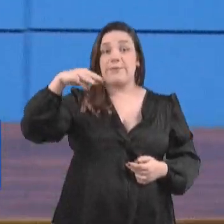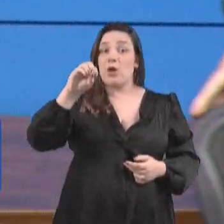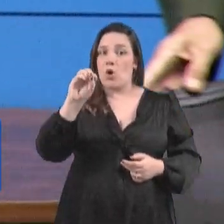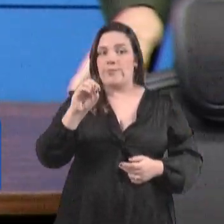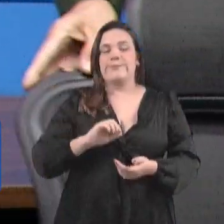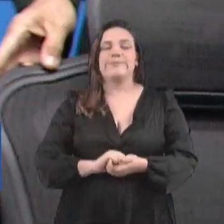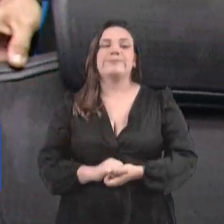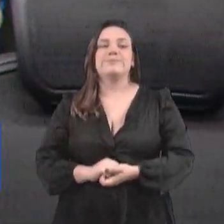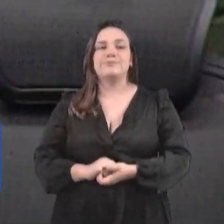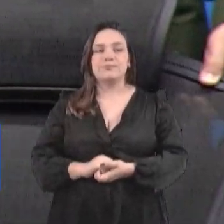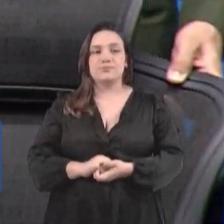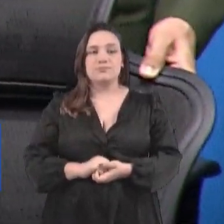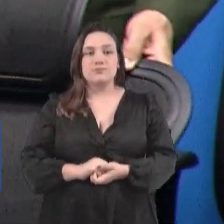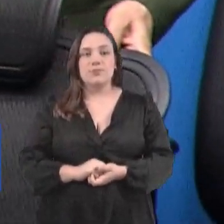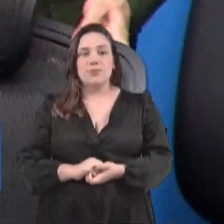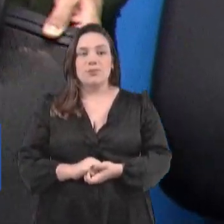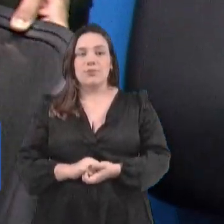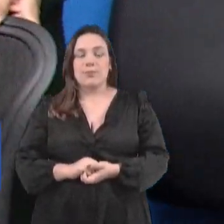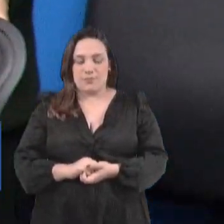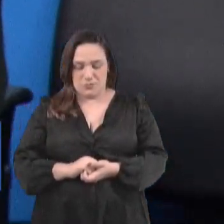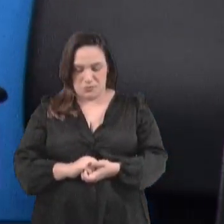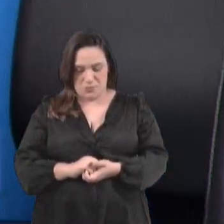Oeste.